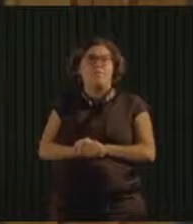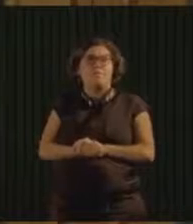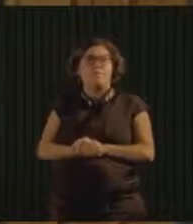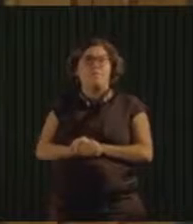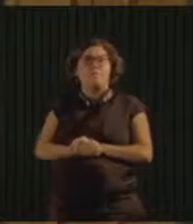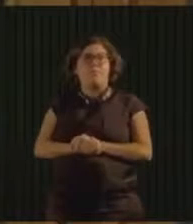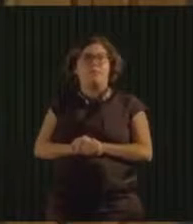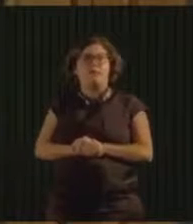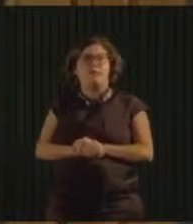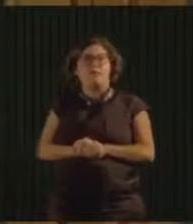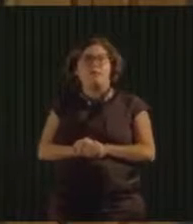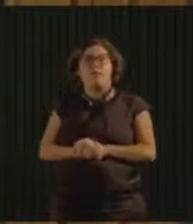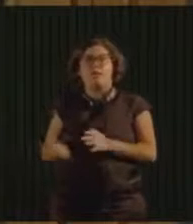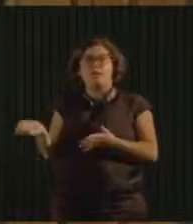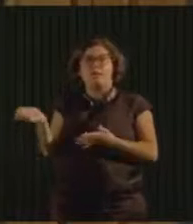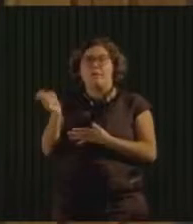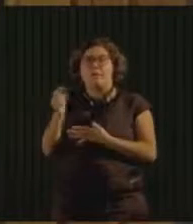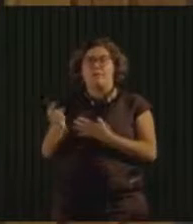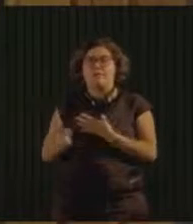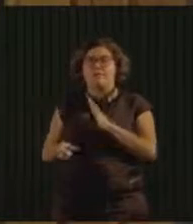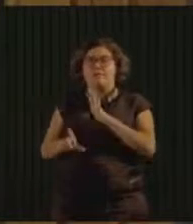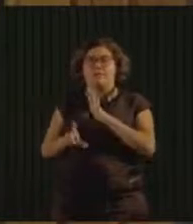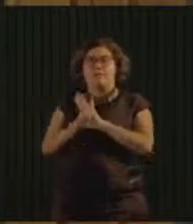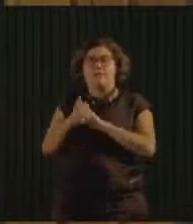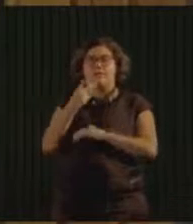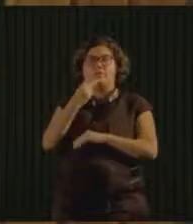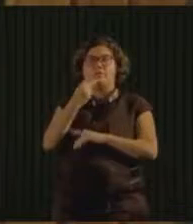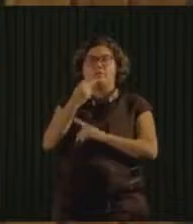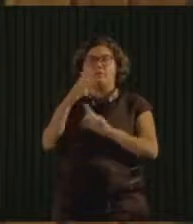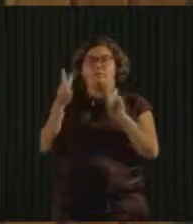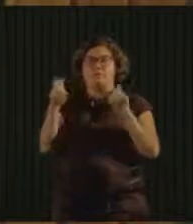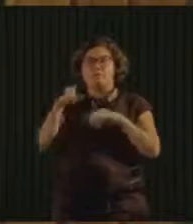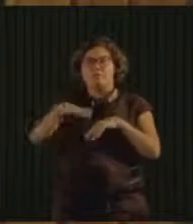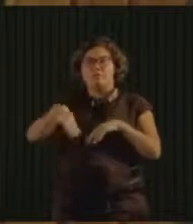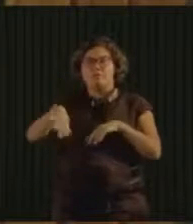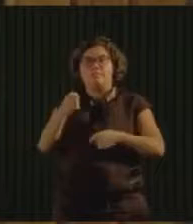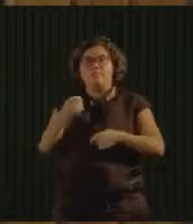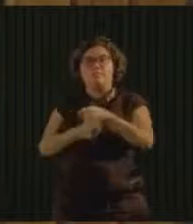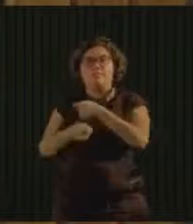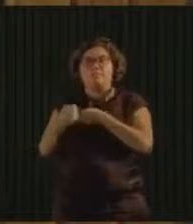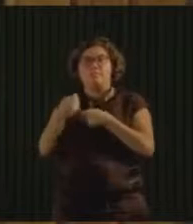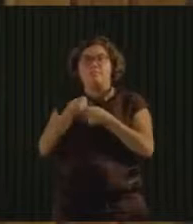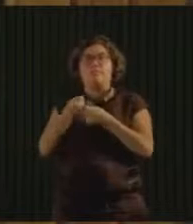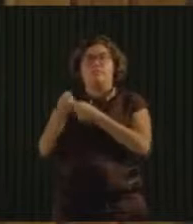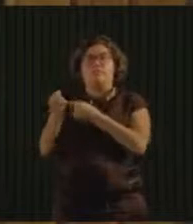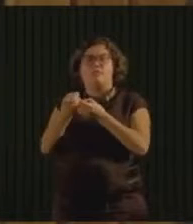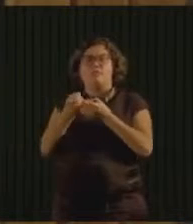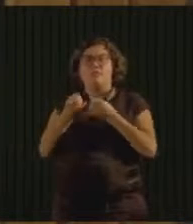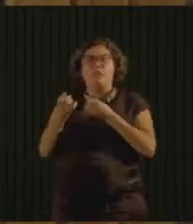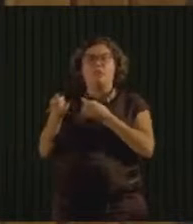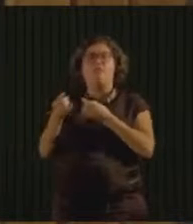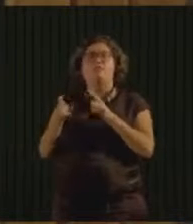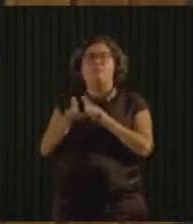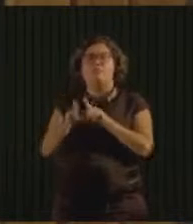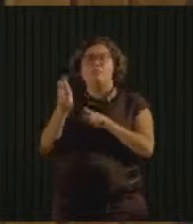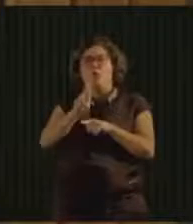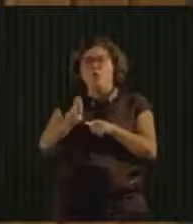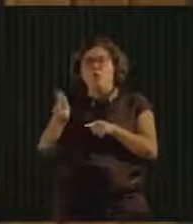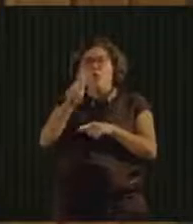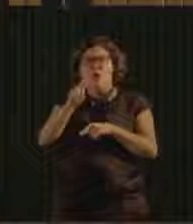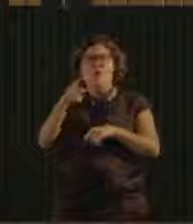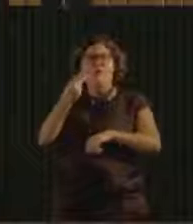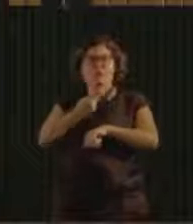O dispositivo legal fala sobre entrada, comercialização e uso de